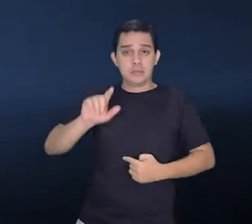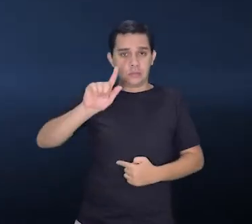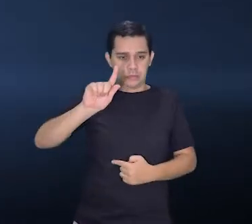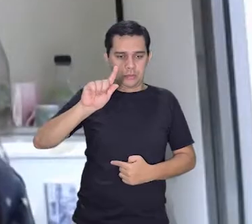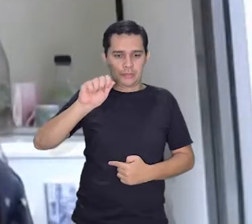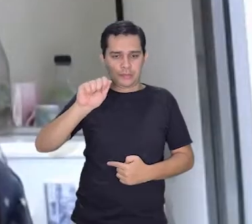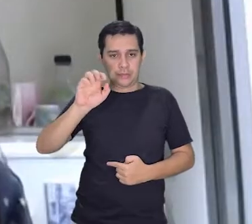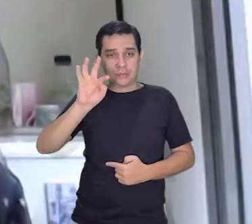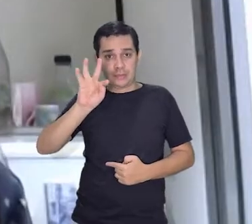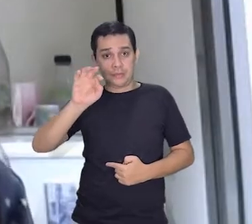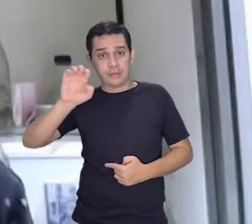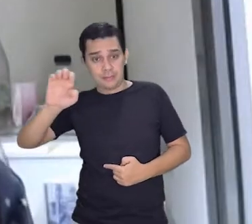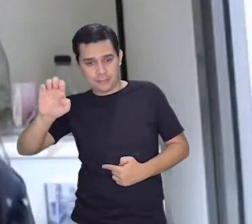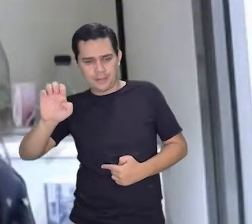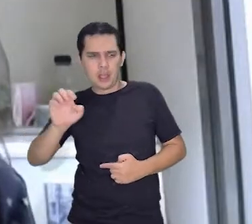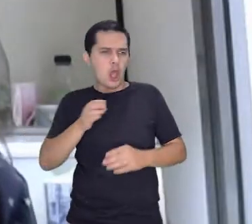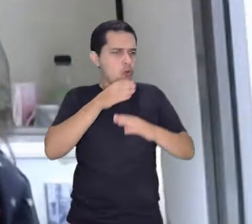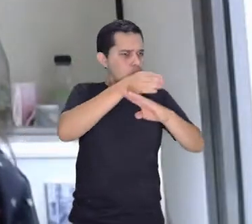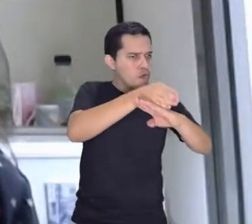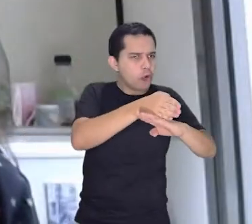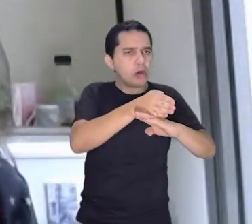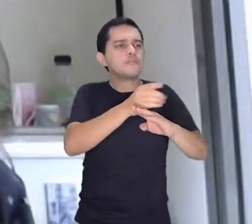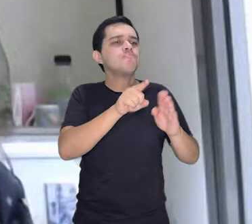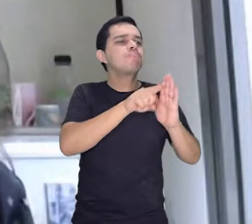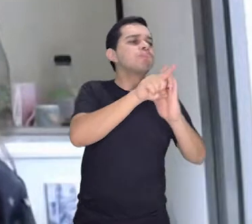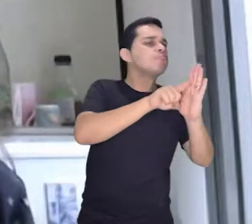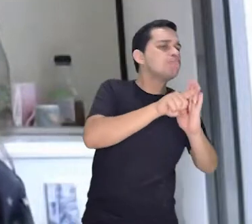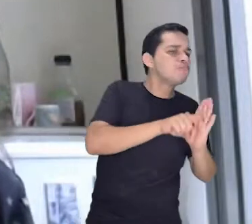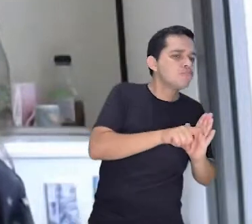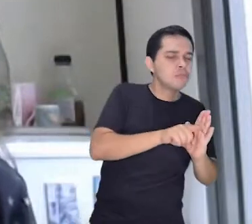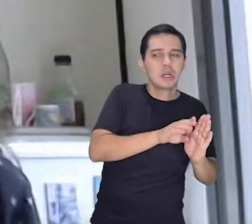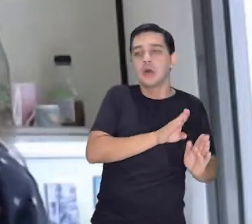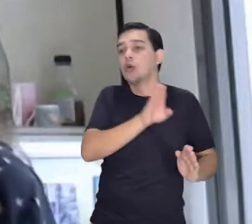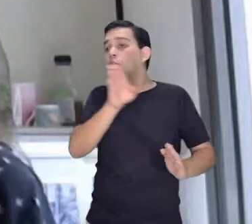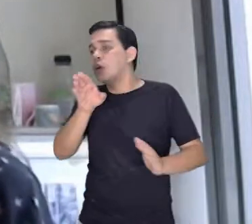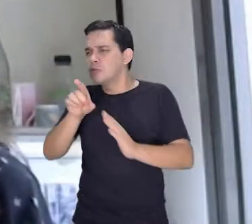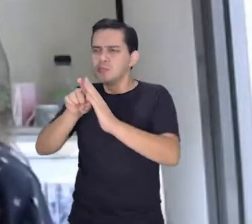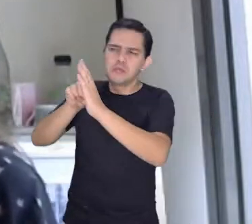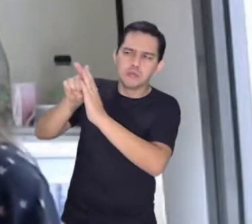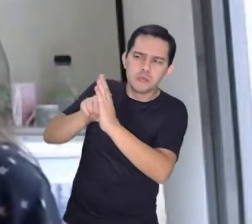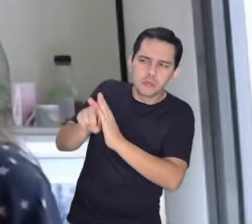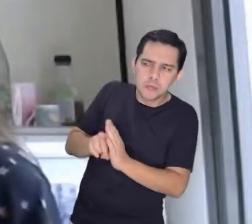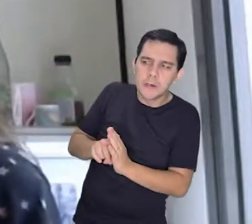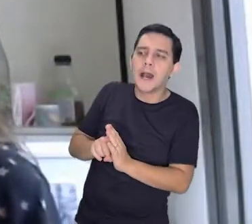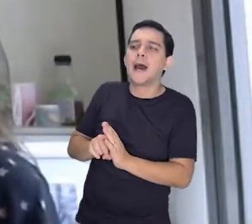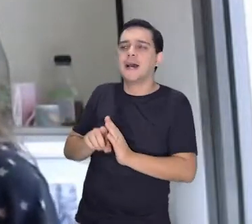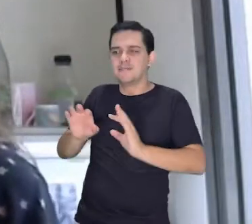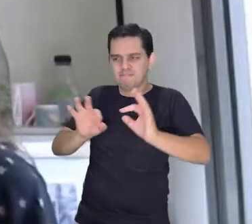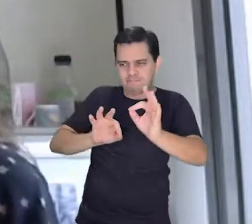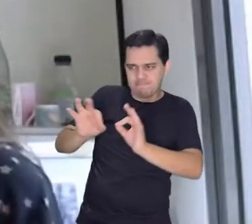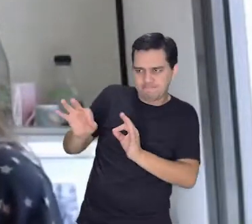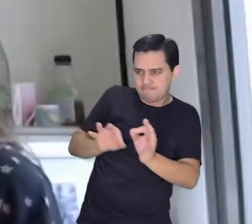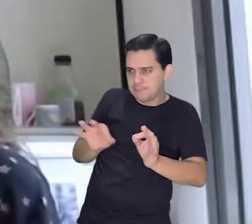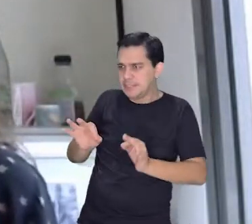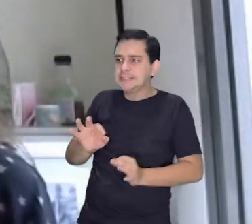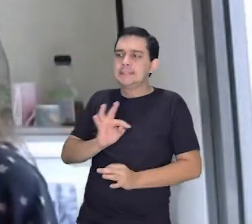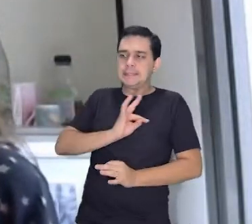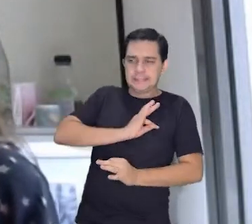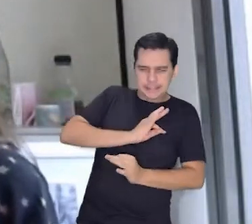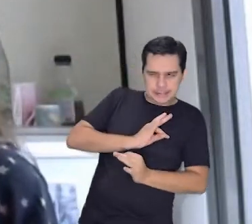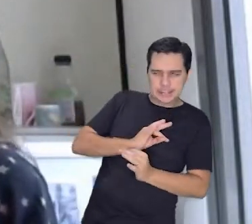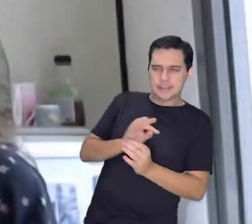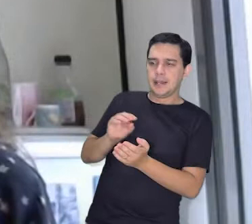e elaborando uma diretriz técnica que enuncia os parâmetros que devem